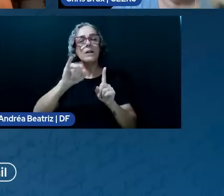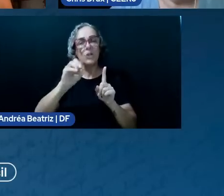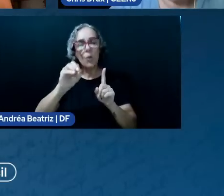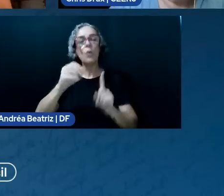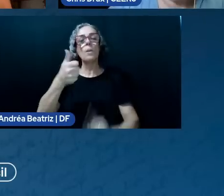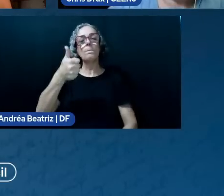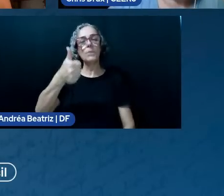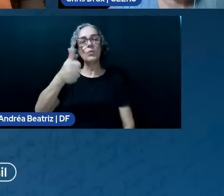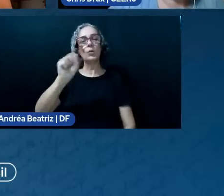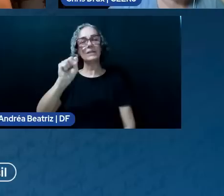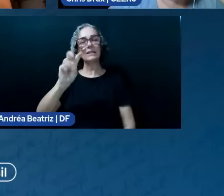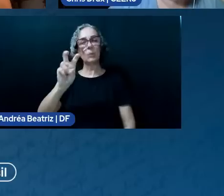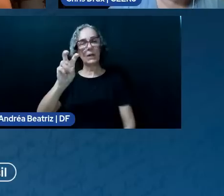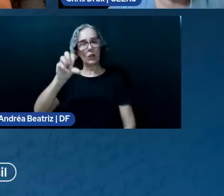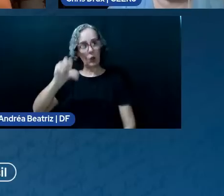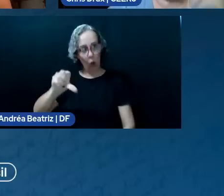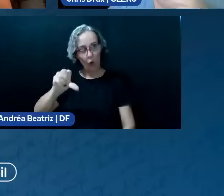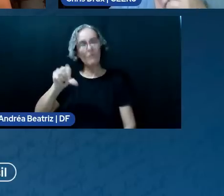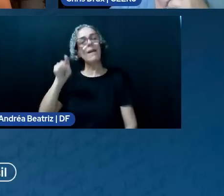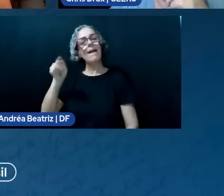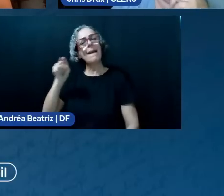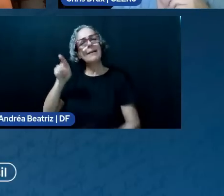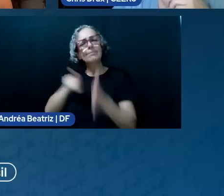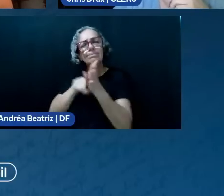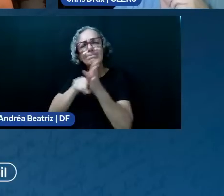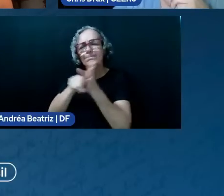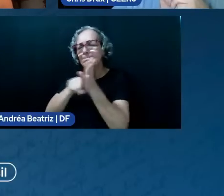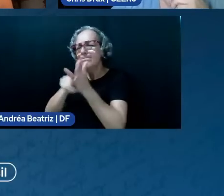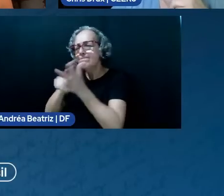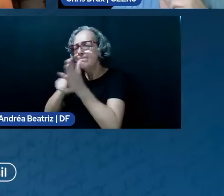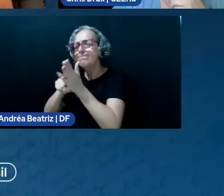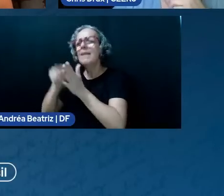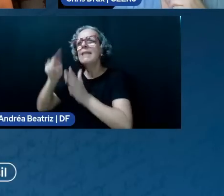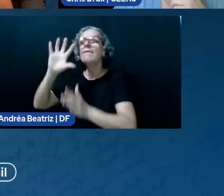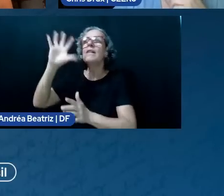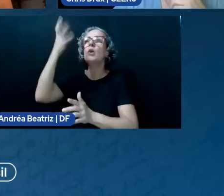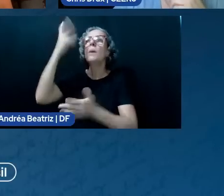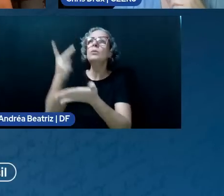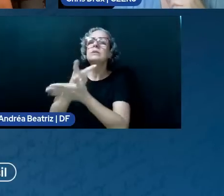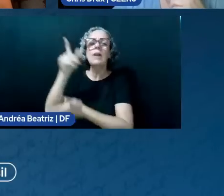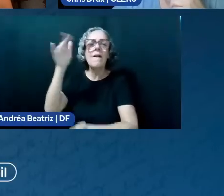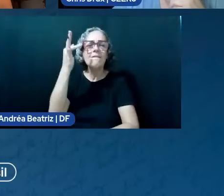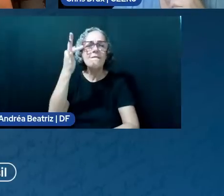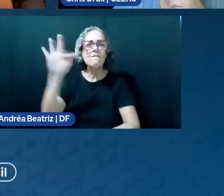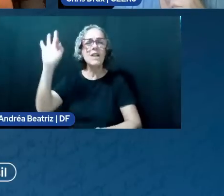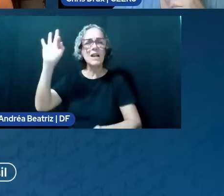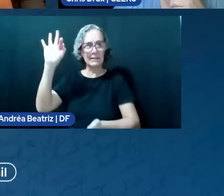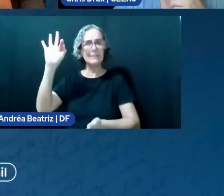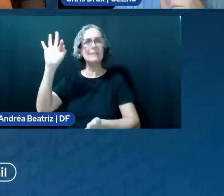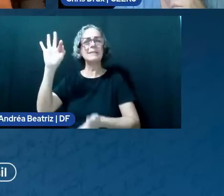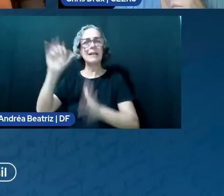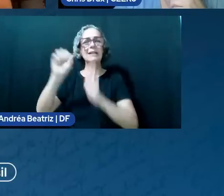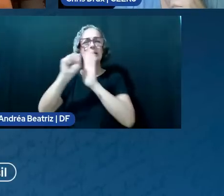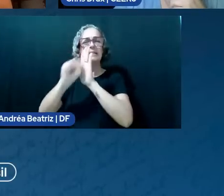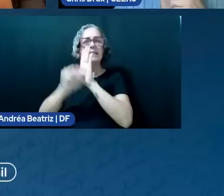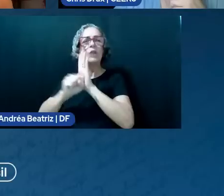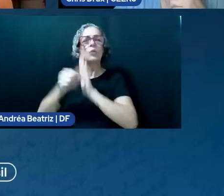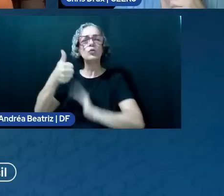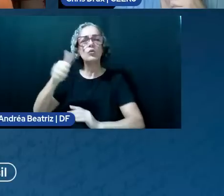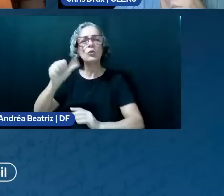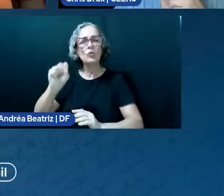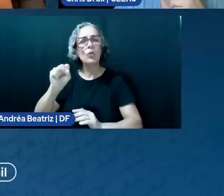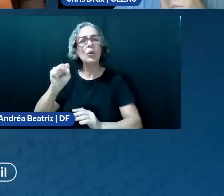alguns fenômenos que ocorreram na França no século XVIII, especificamente em